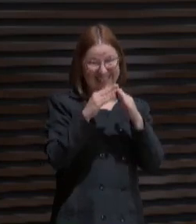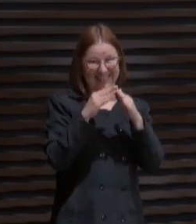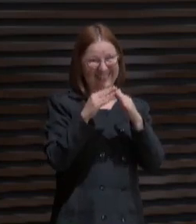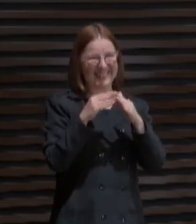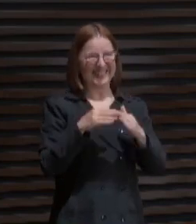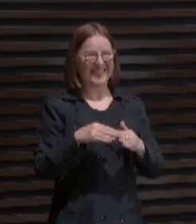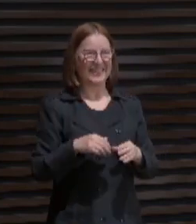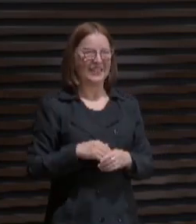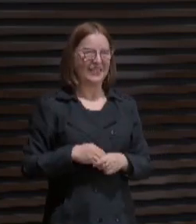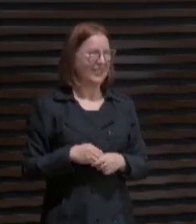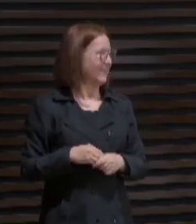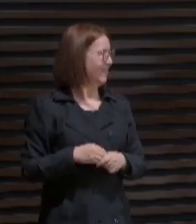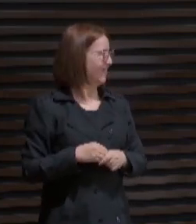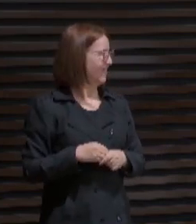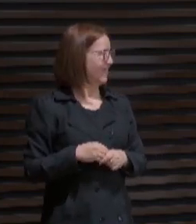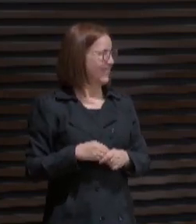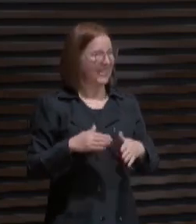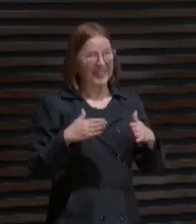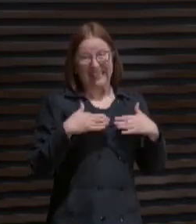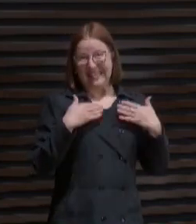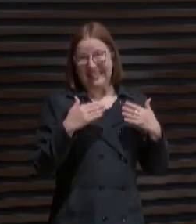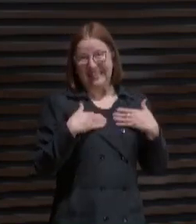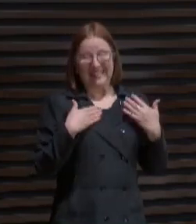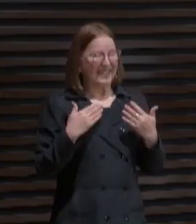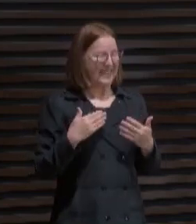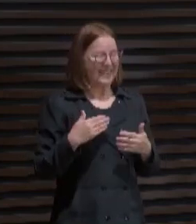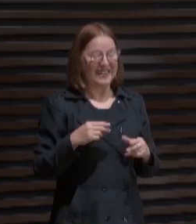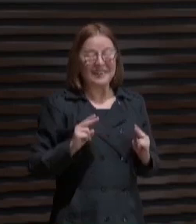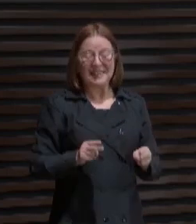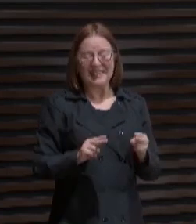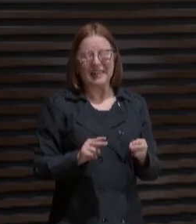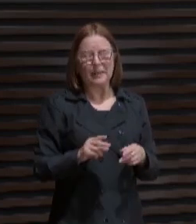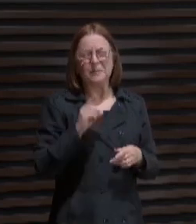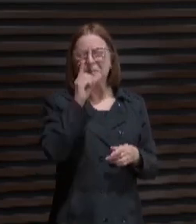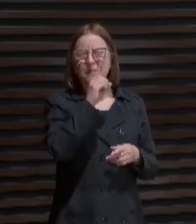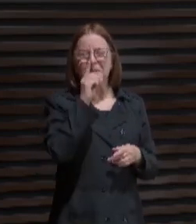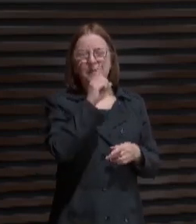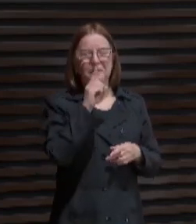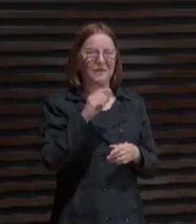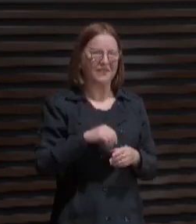E eu não entendi aquela alegria, repetida domingo a domingo.